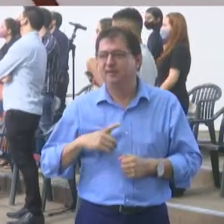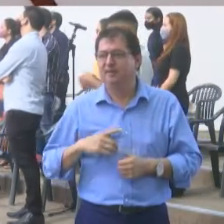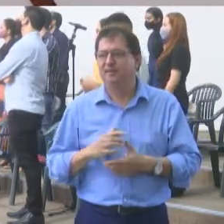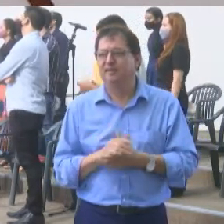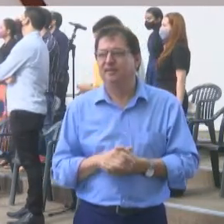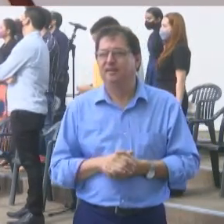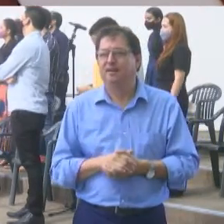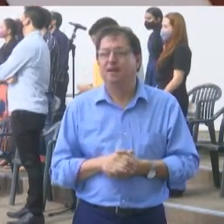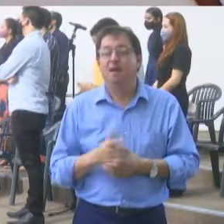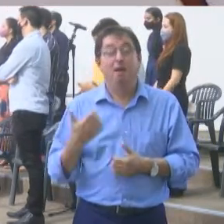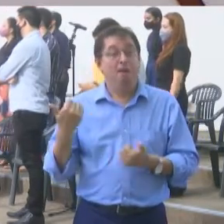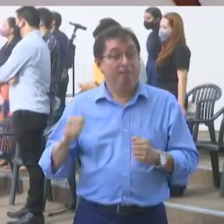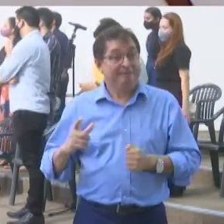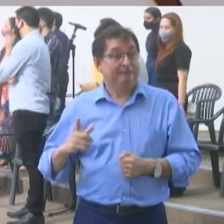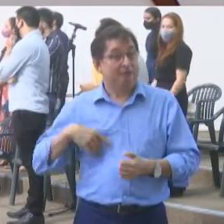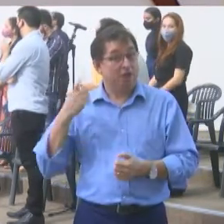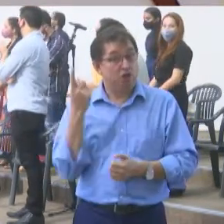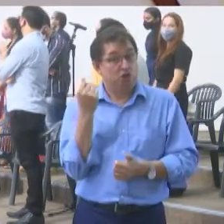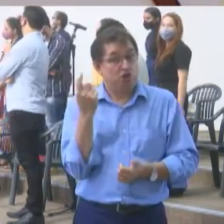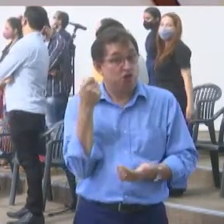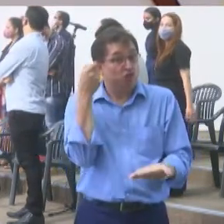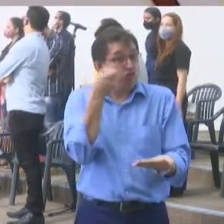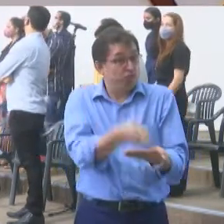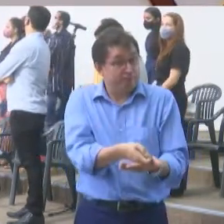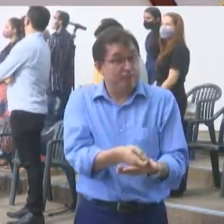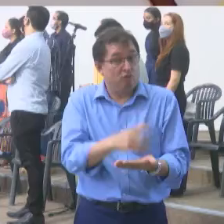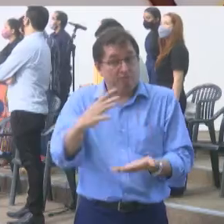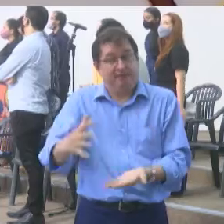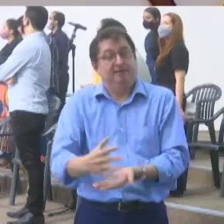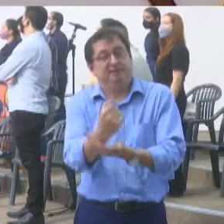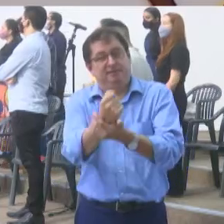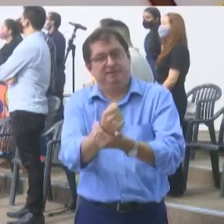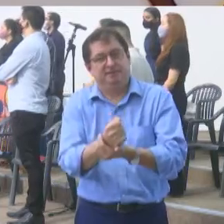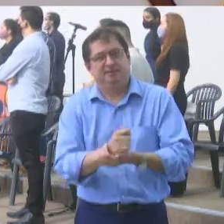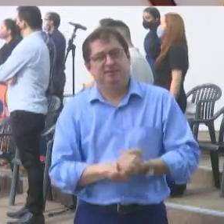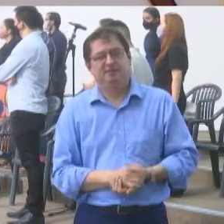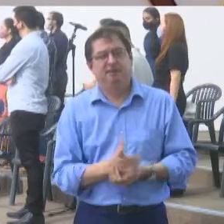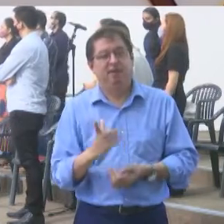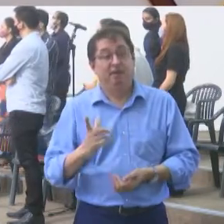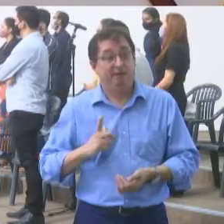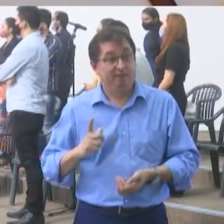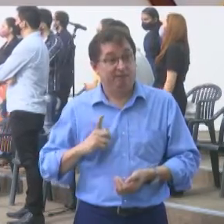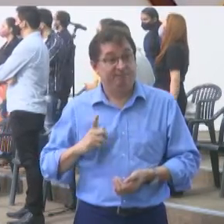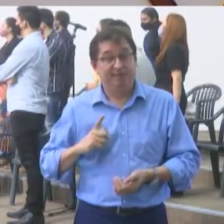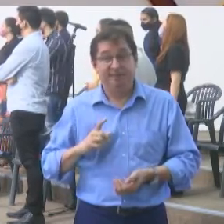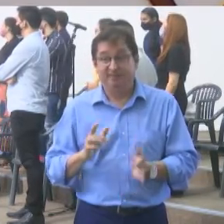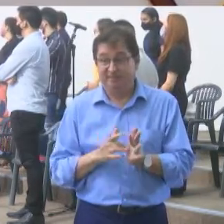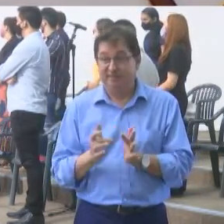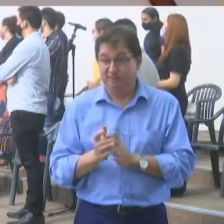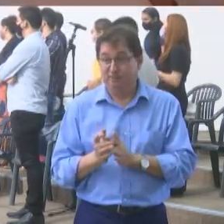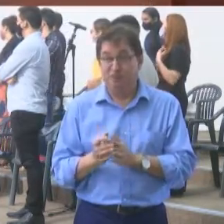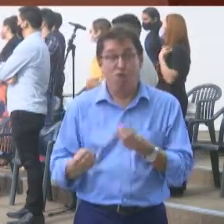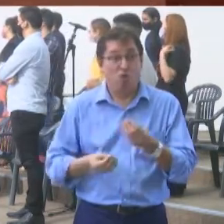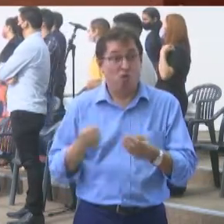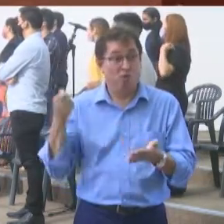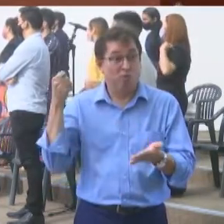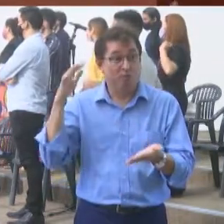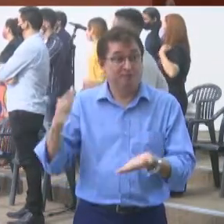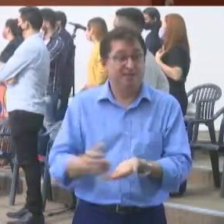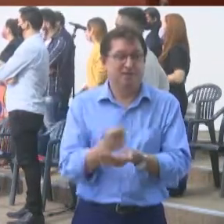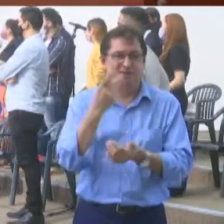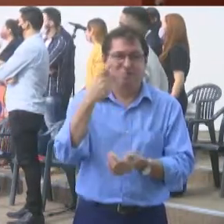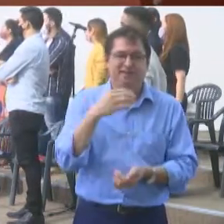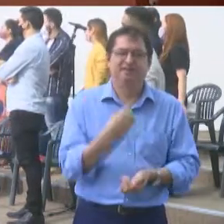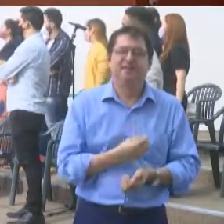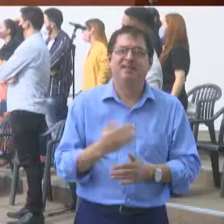para resgatar. Diga: condições para resgatar. E pergunte para o seu irmão: Jesus tem condições de te resgatar? Pergunte para ele. Ele disse: